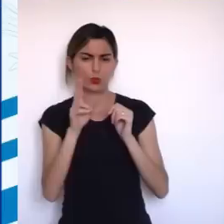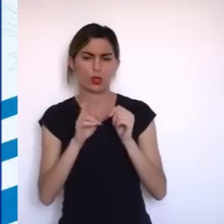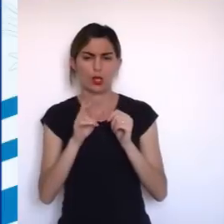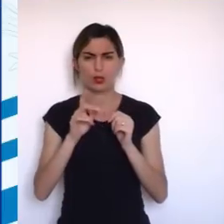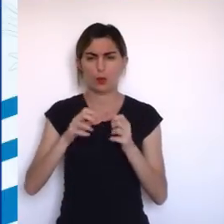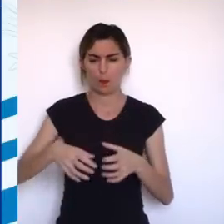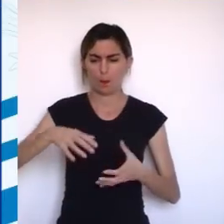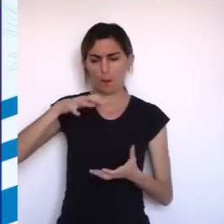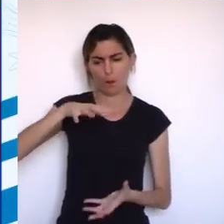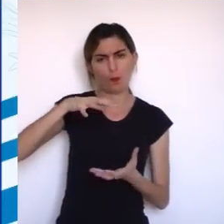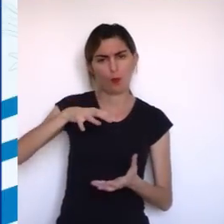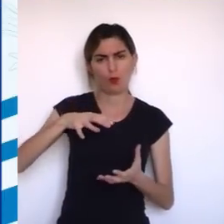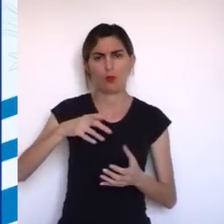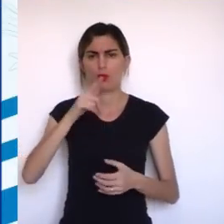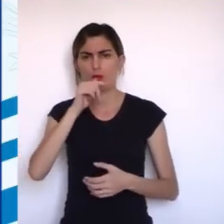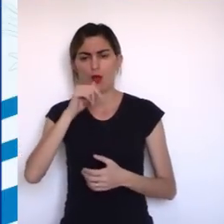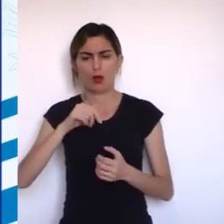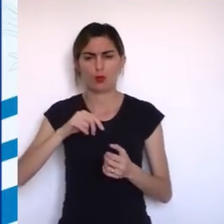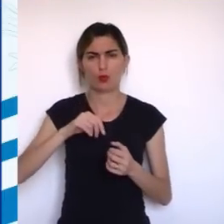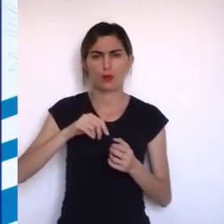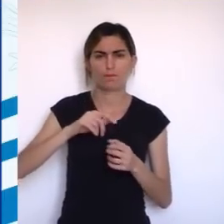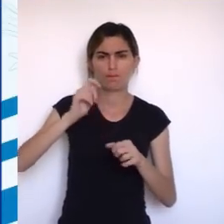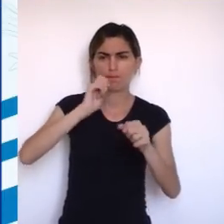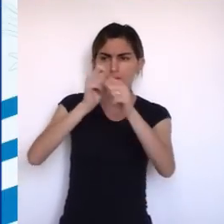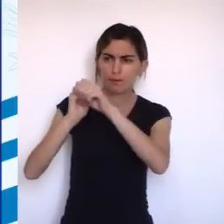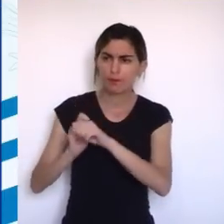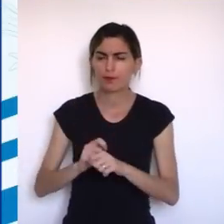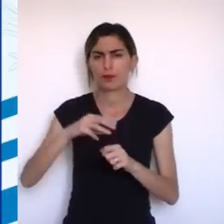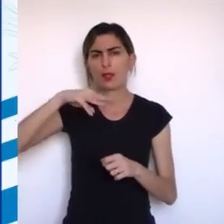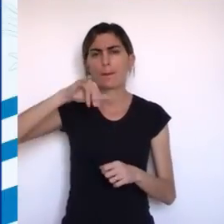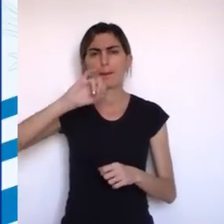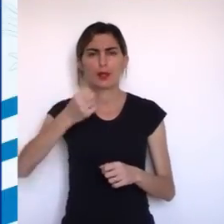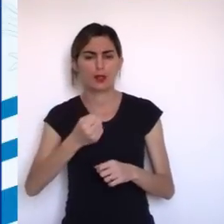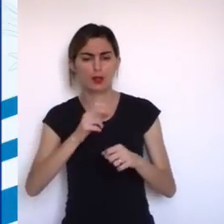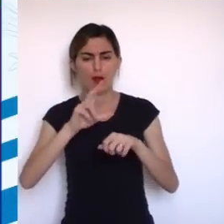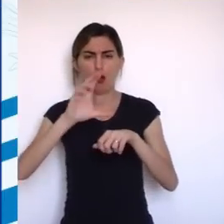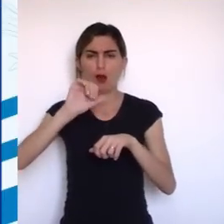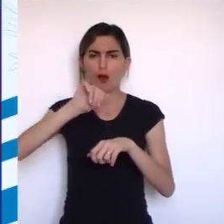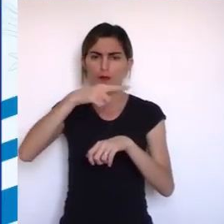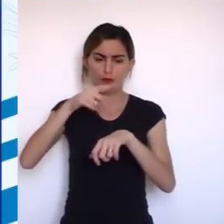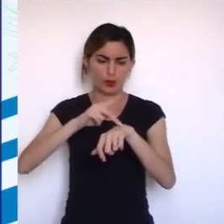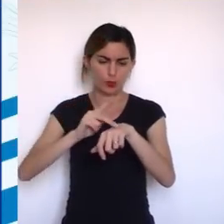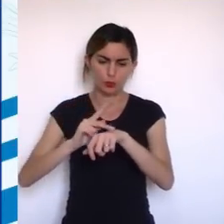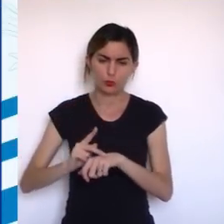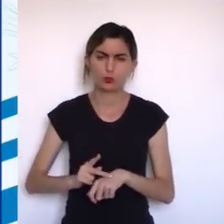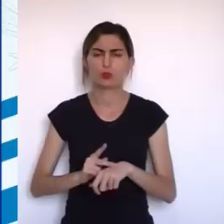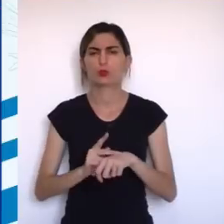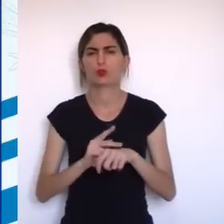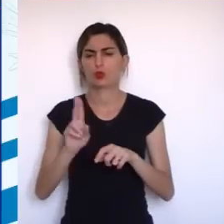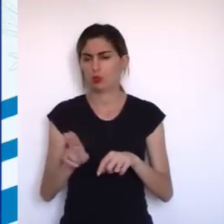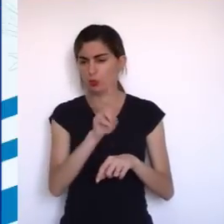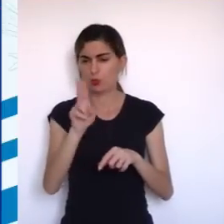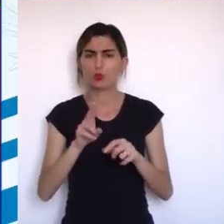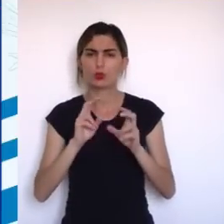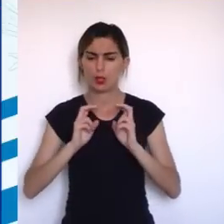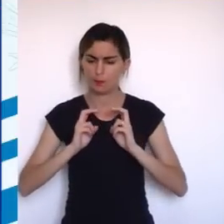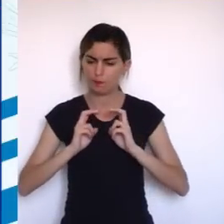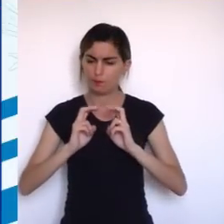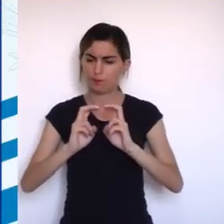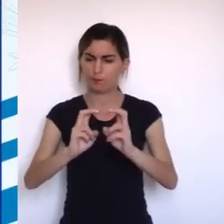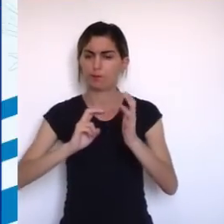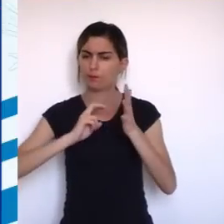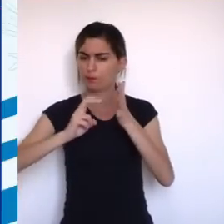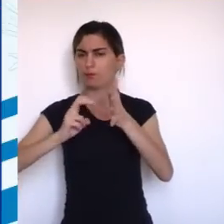para ser usadas em bombas de águas das minas de carvão. Depois ele passou a utilizar